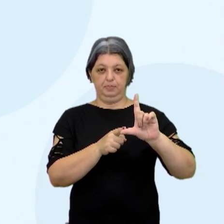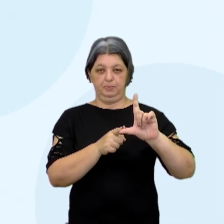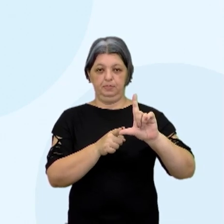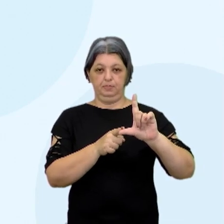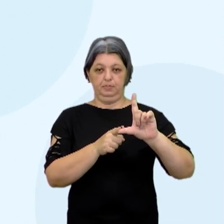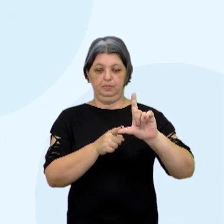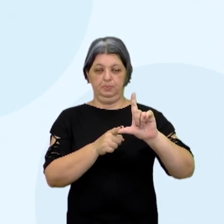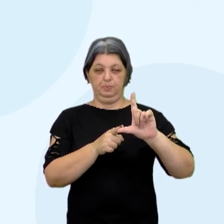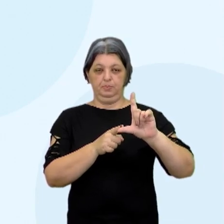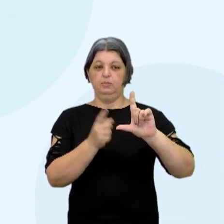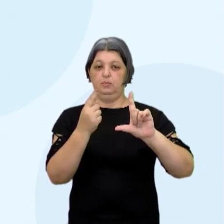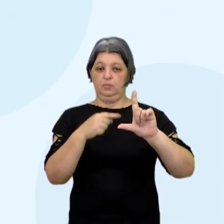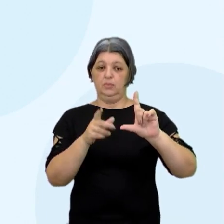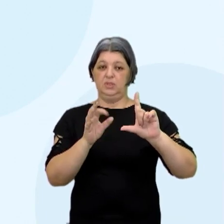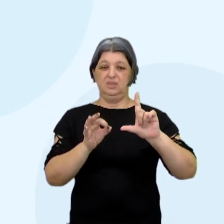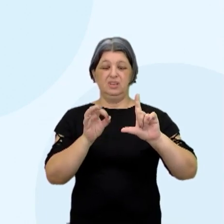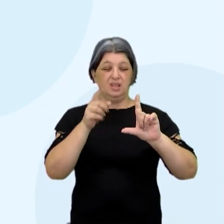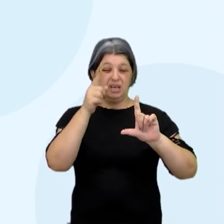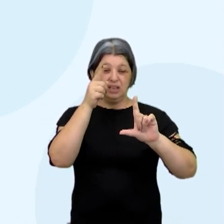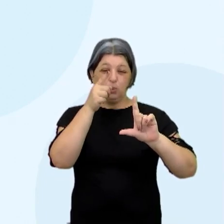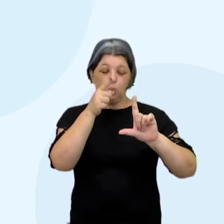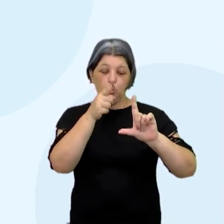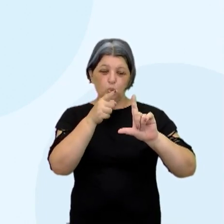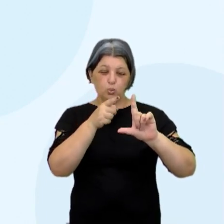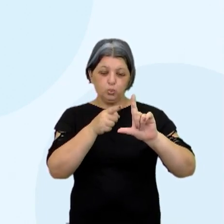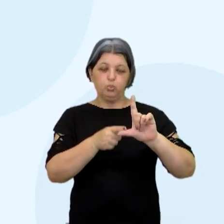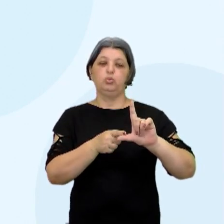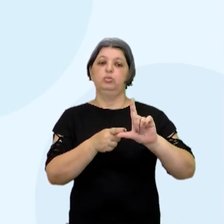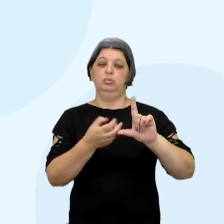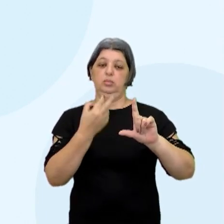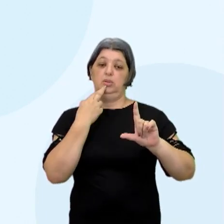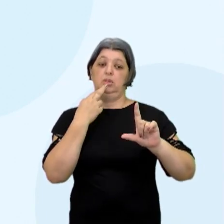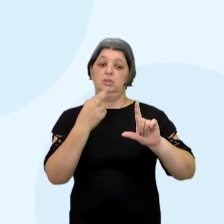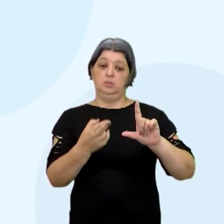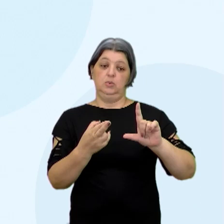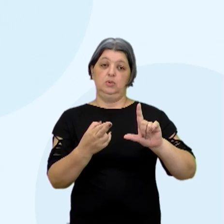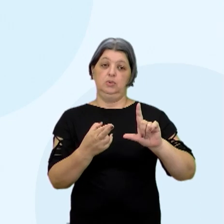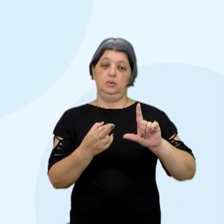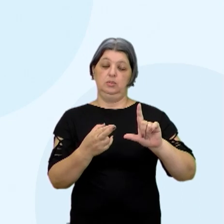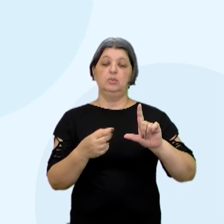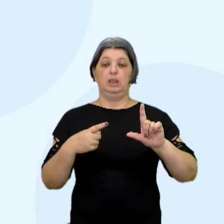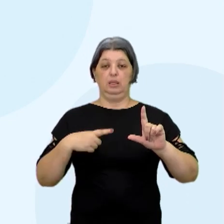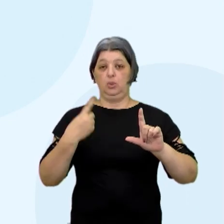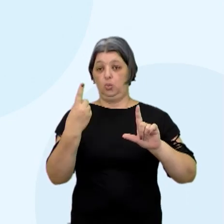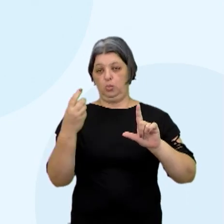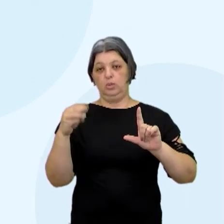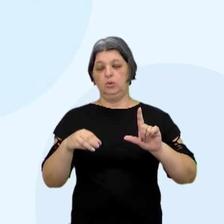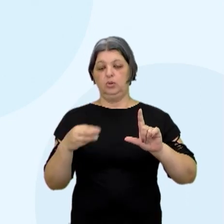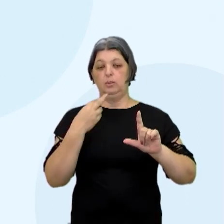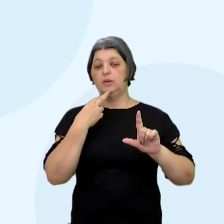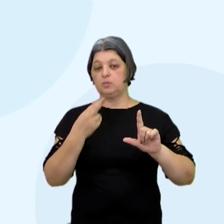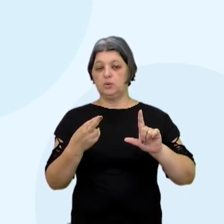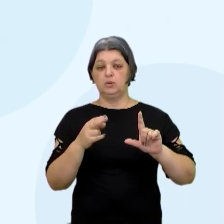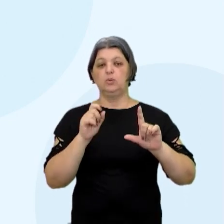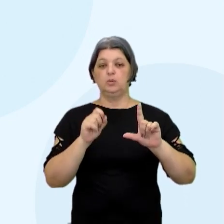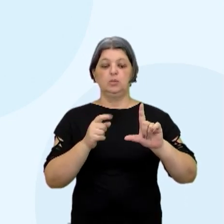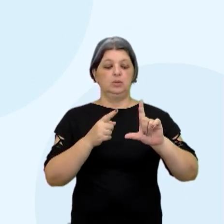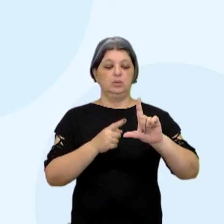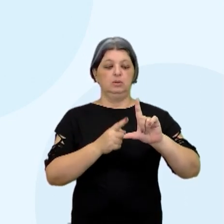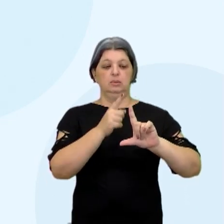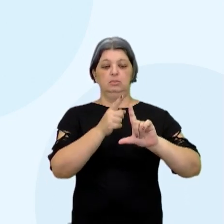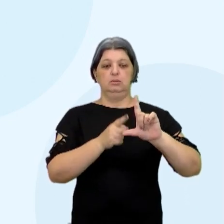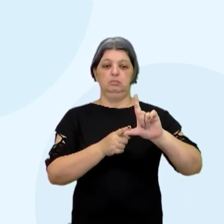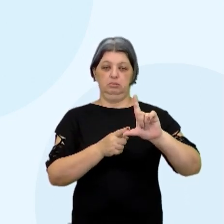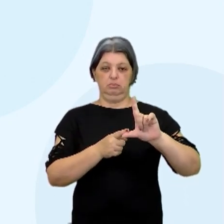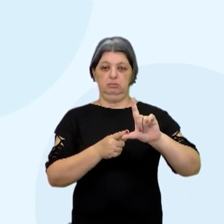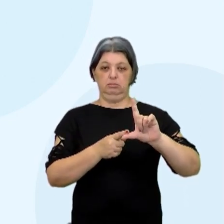apagar aqui só que você tem que fazer bem retinho quero que vocês respondam para mim aí no chat vocês tem um minuto para dizer para mim qual é o